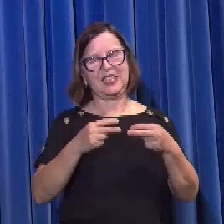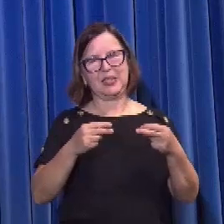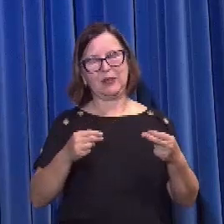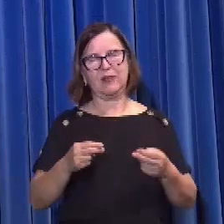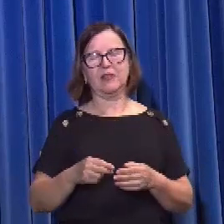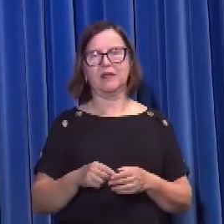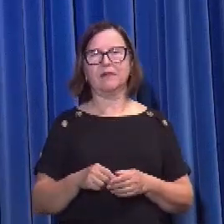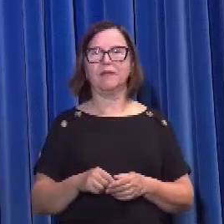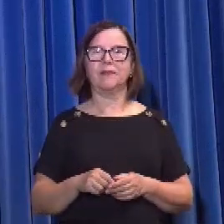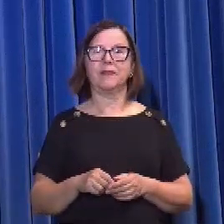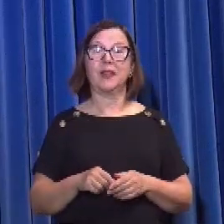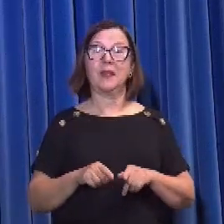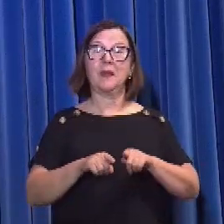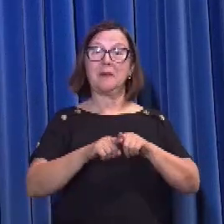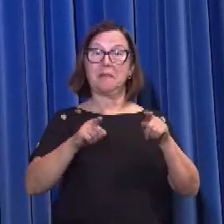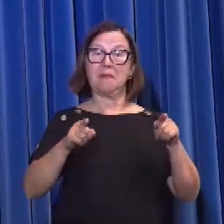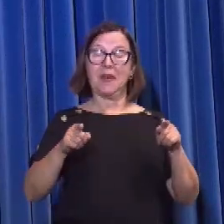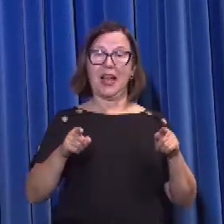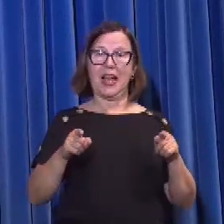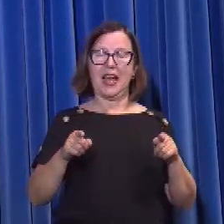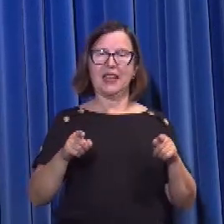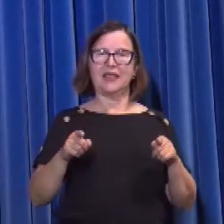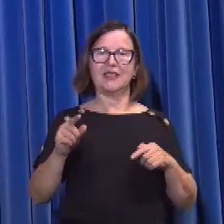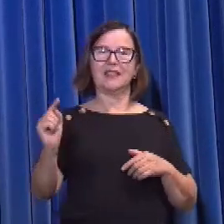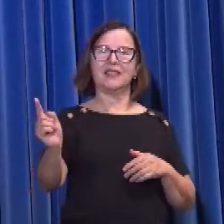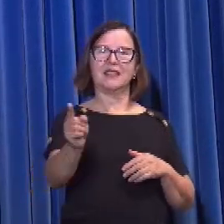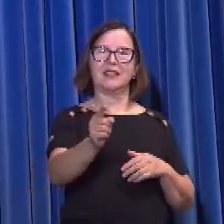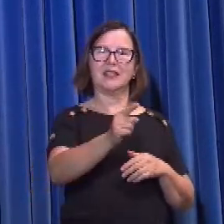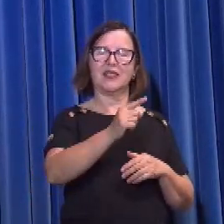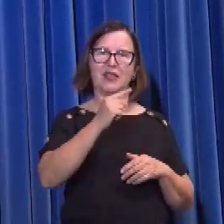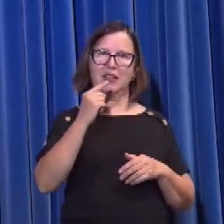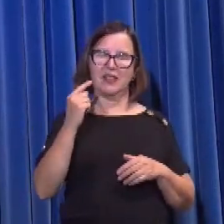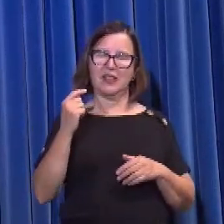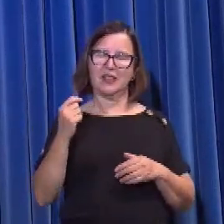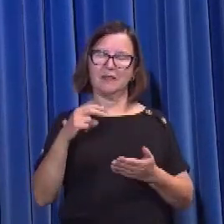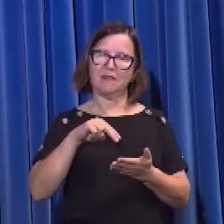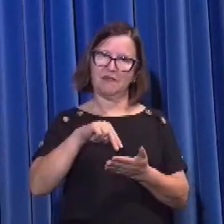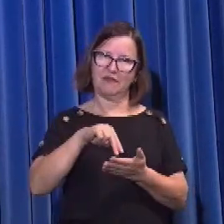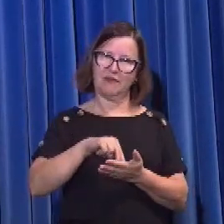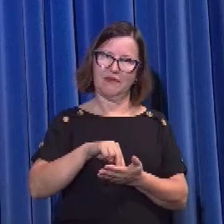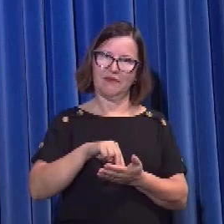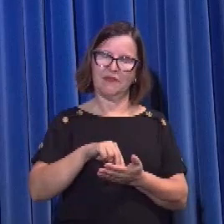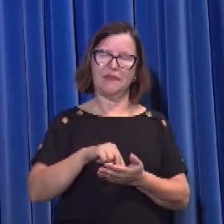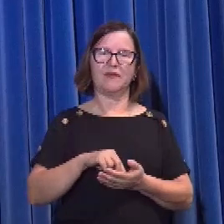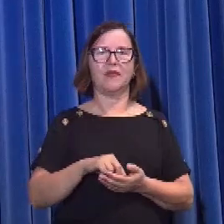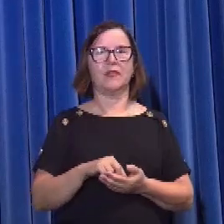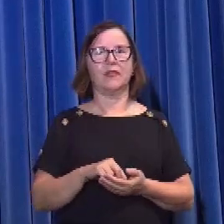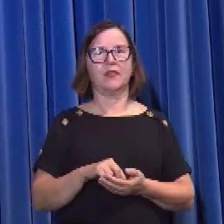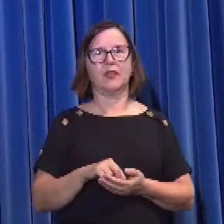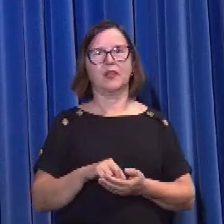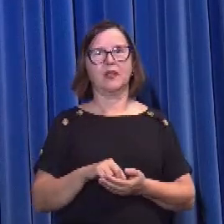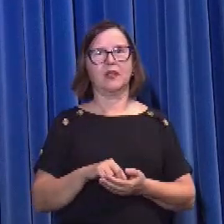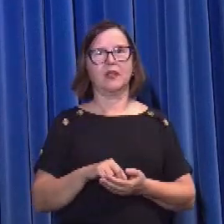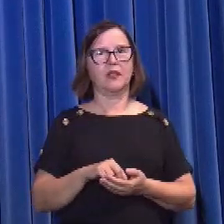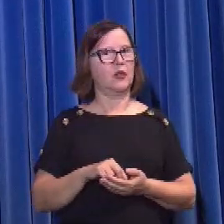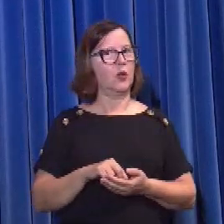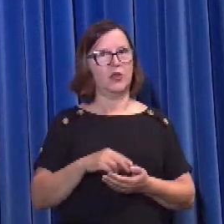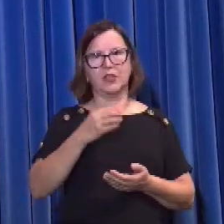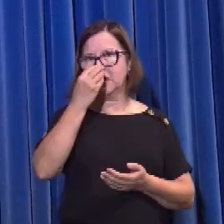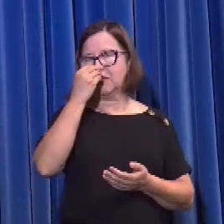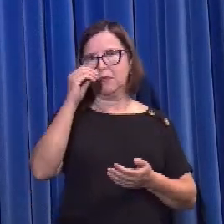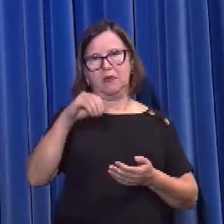ele disse isso? Porque nós perseveramos. Nós perseveramos. Nós não estamos